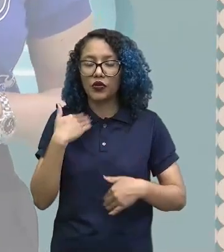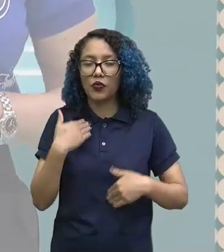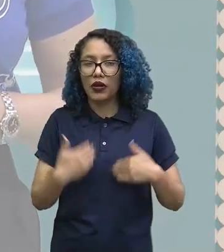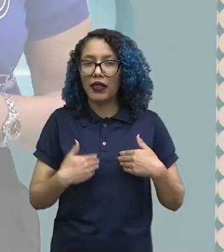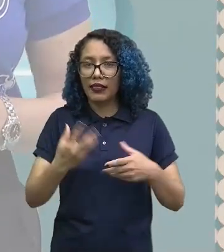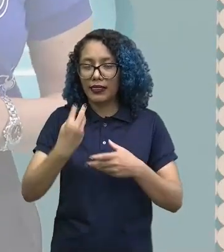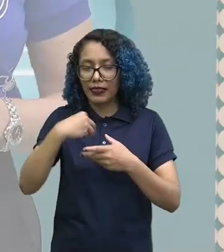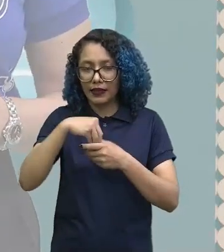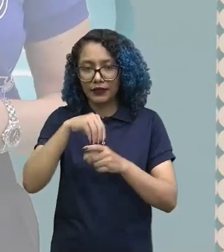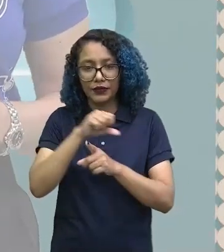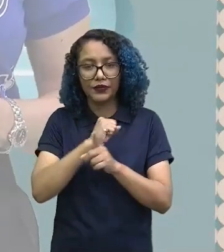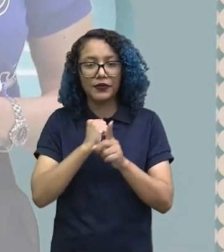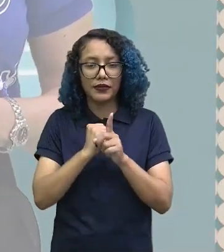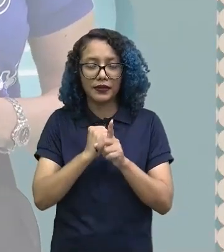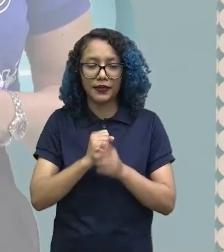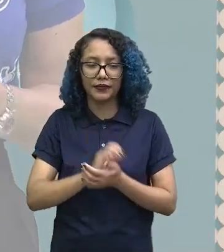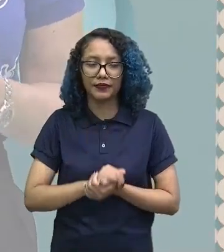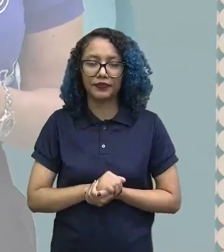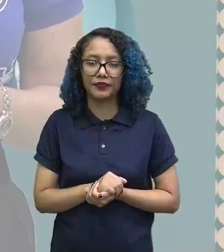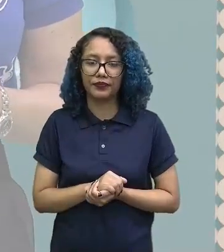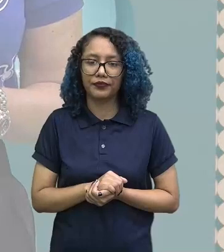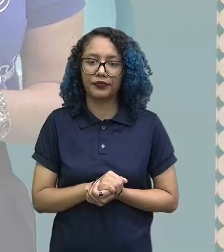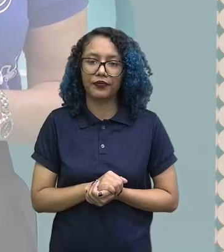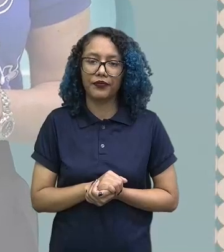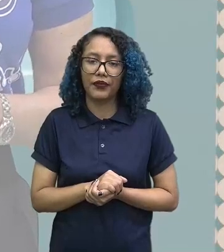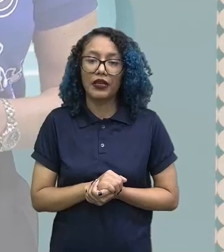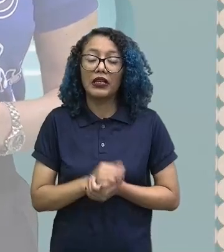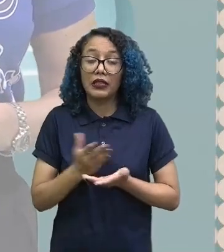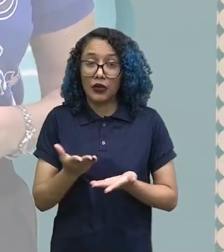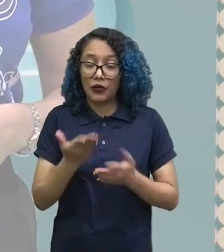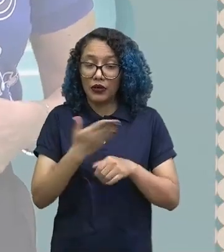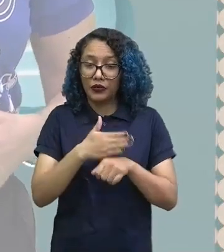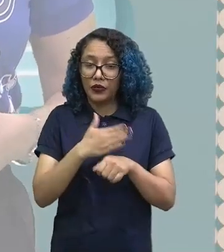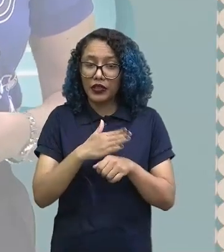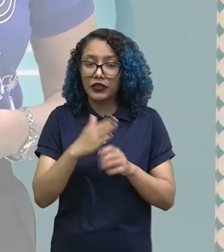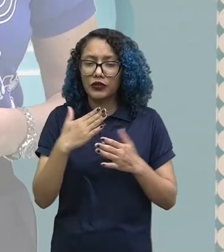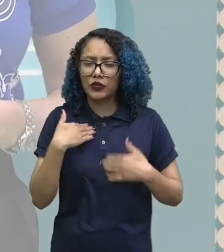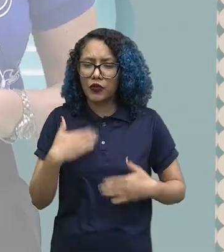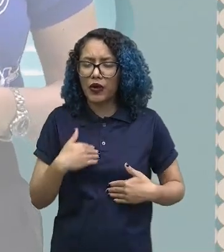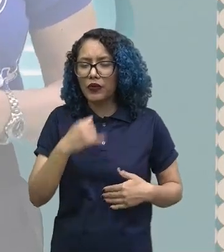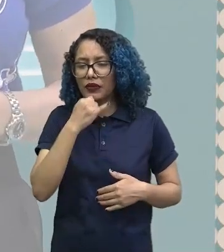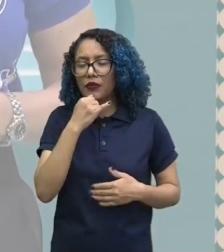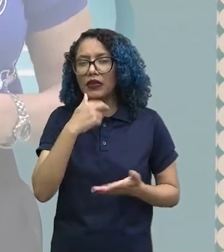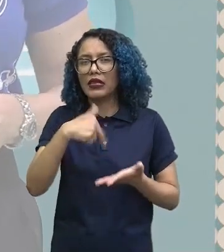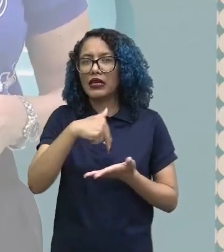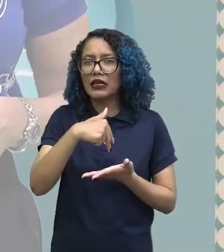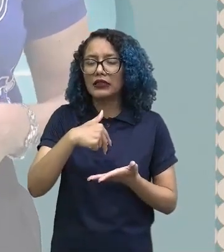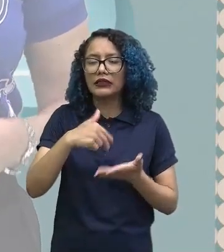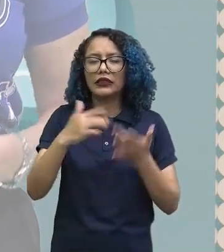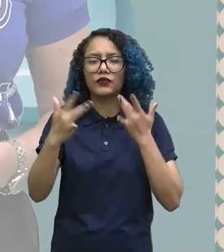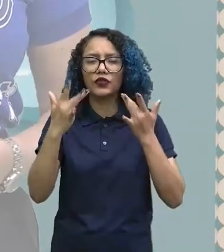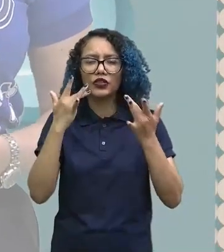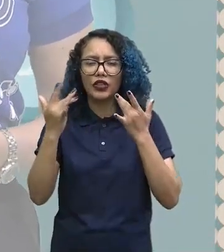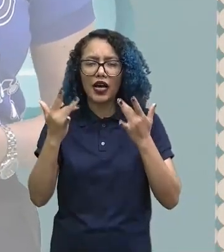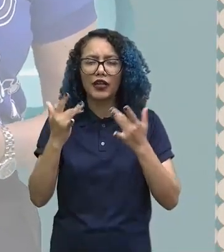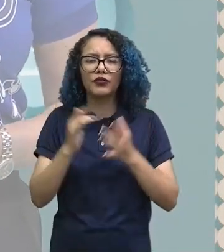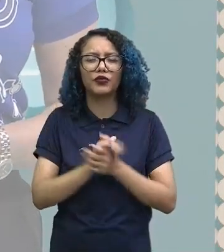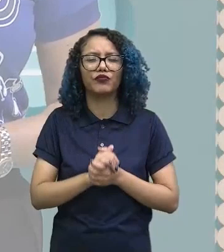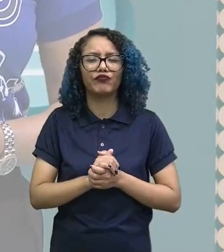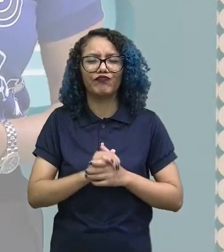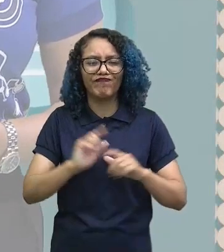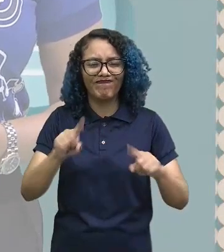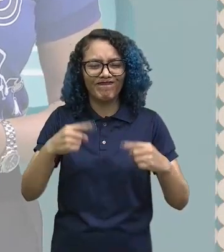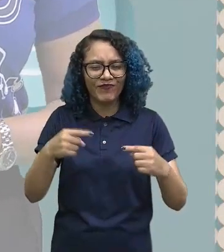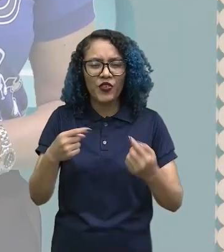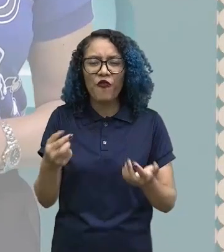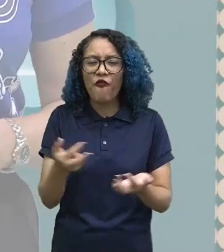na sociedade. Bem, as práticas corporais, como a dança, o teatro, enfrentam vários